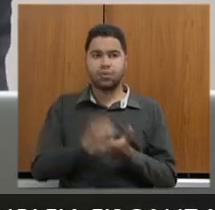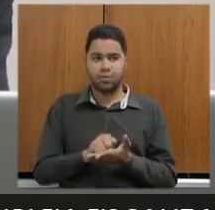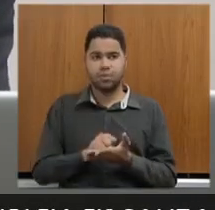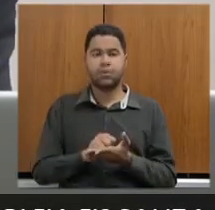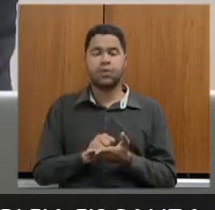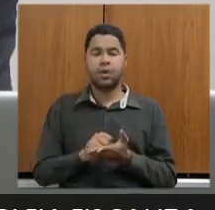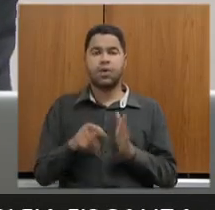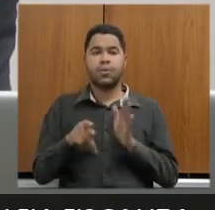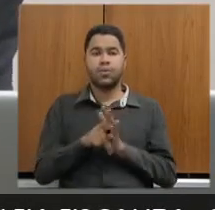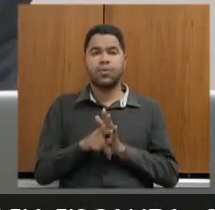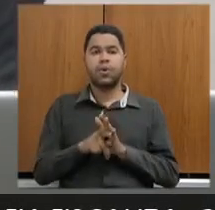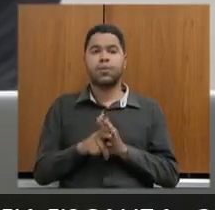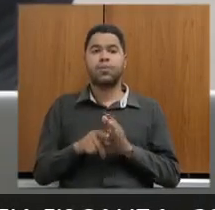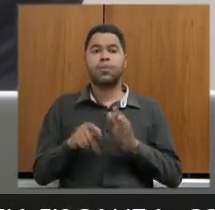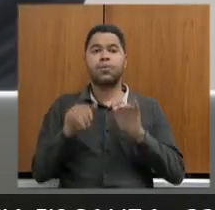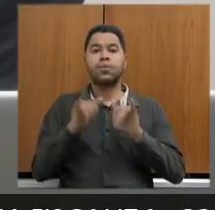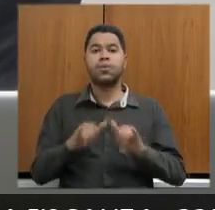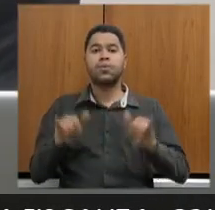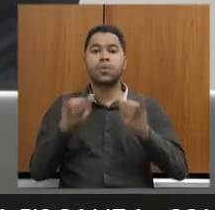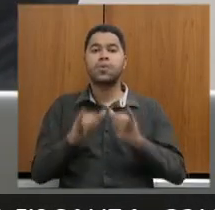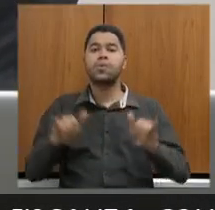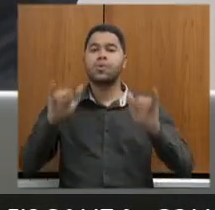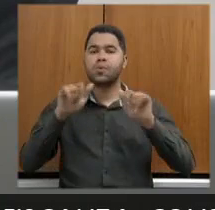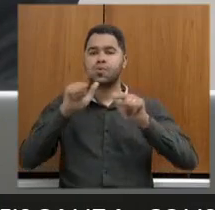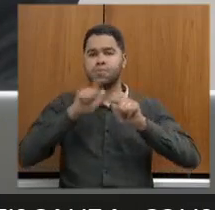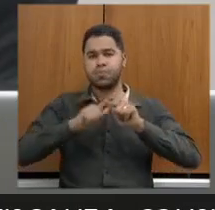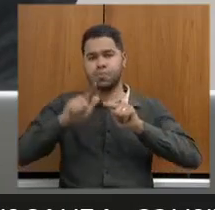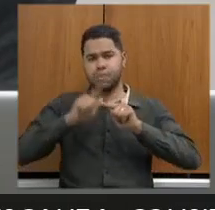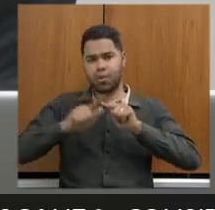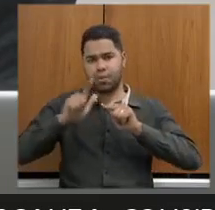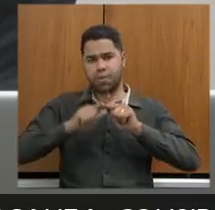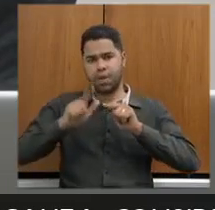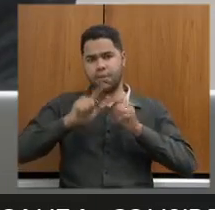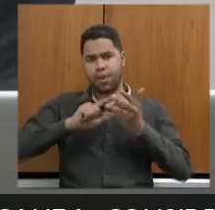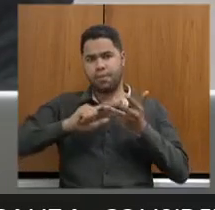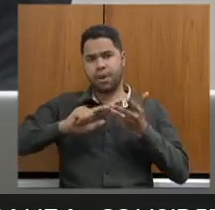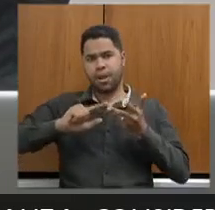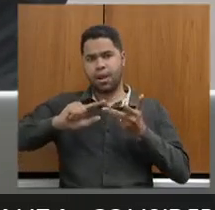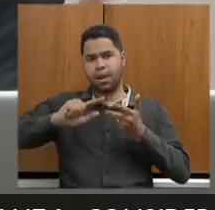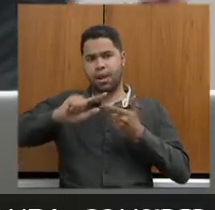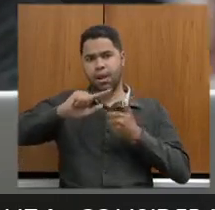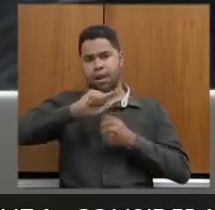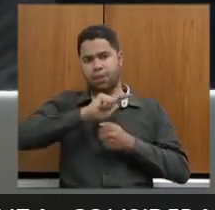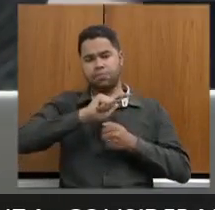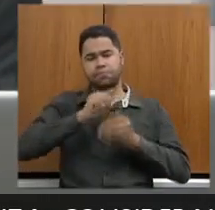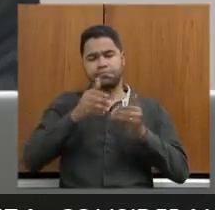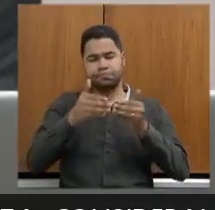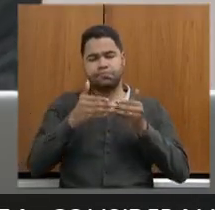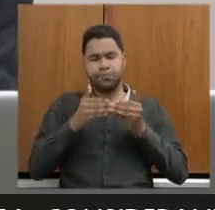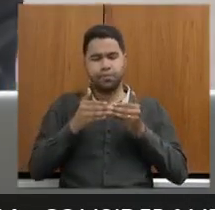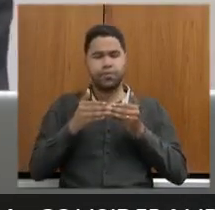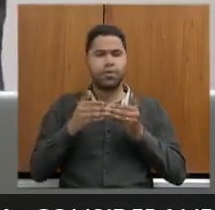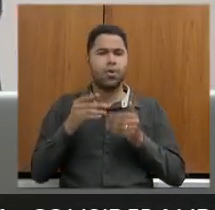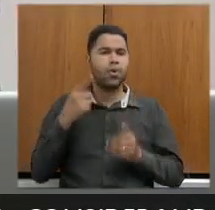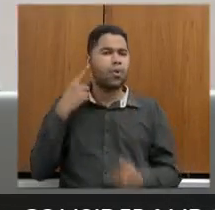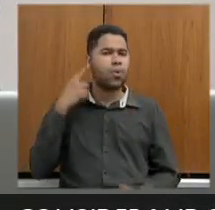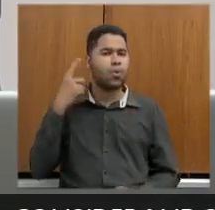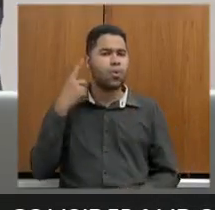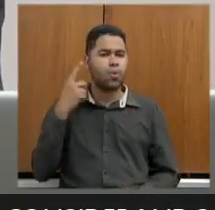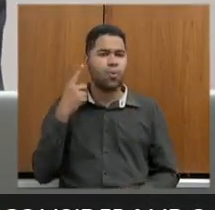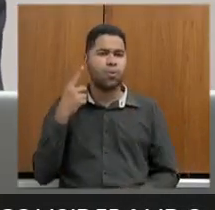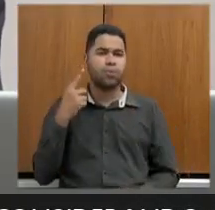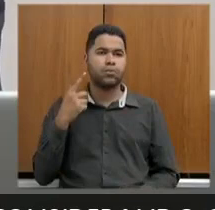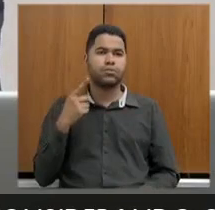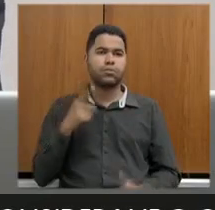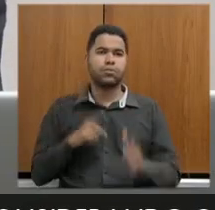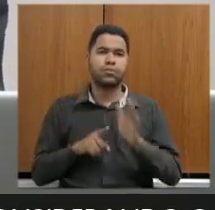plantão digital Nativa os problemas que foram colocados por gentileza coloque aí porque isso faz parte